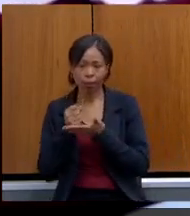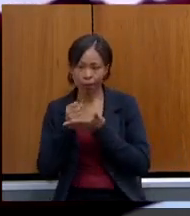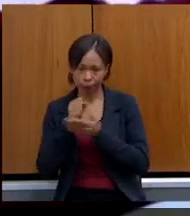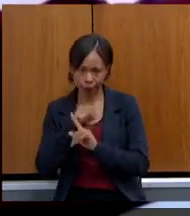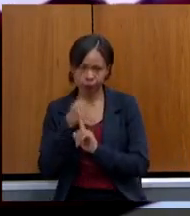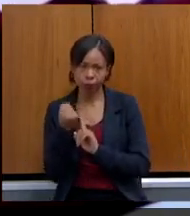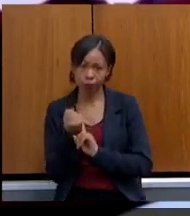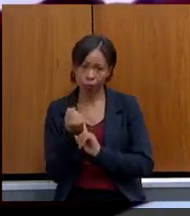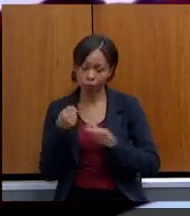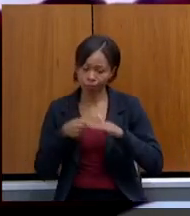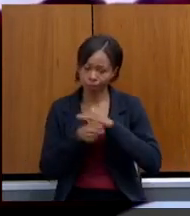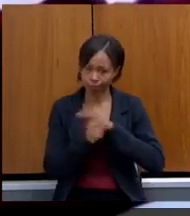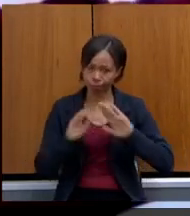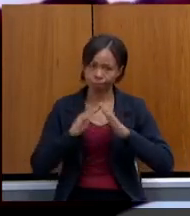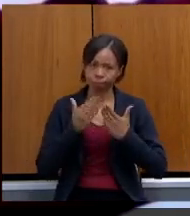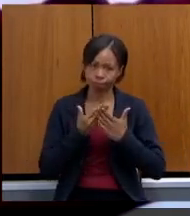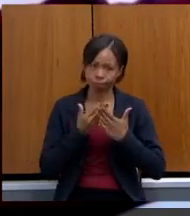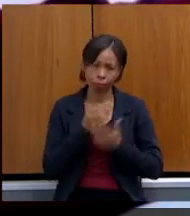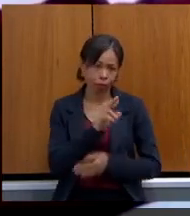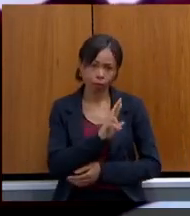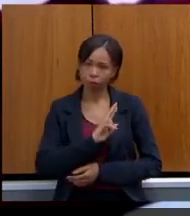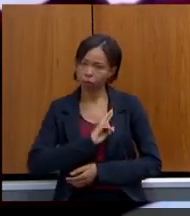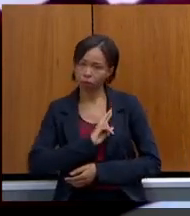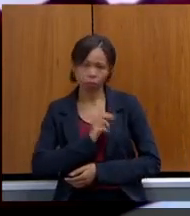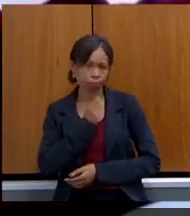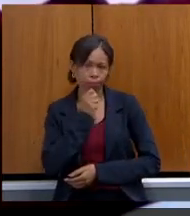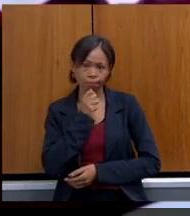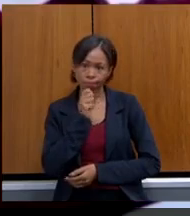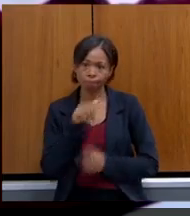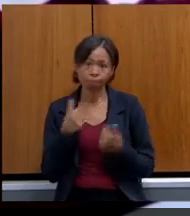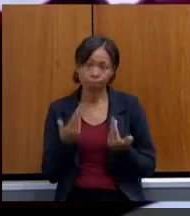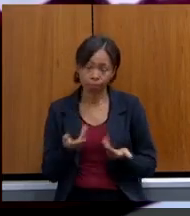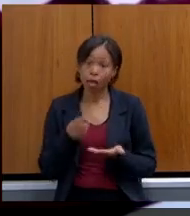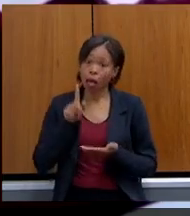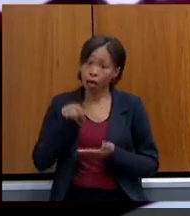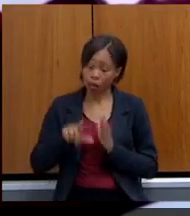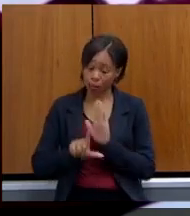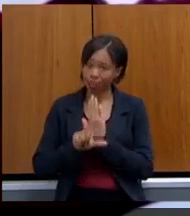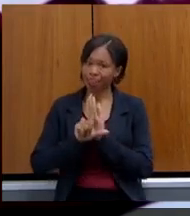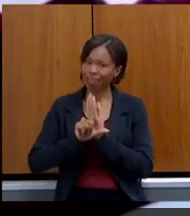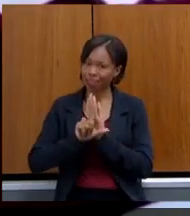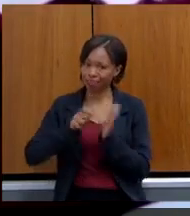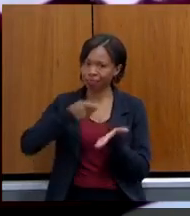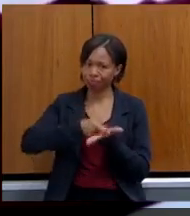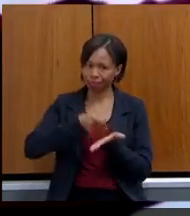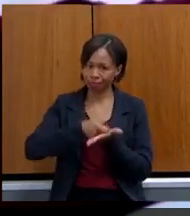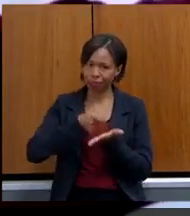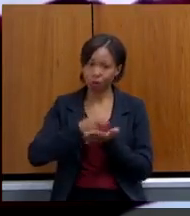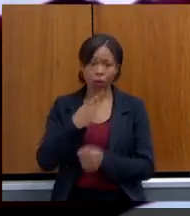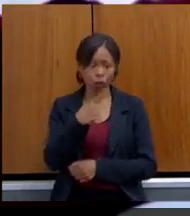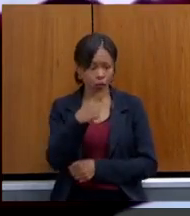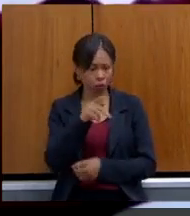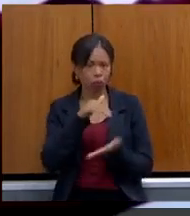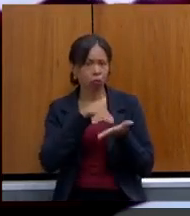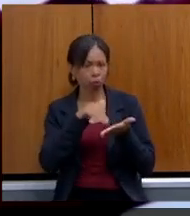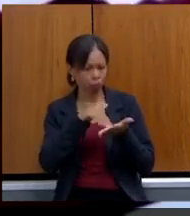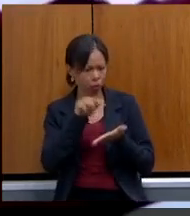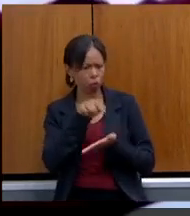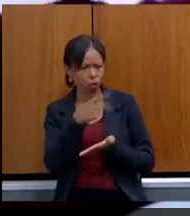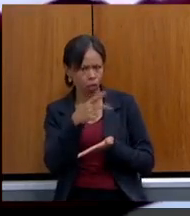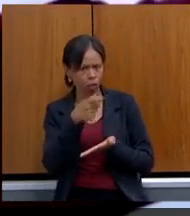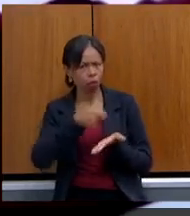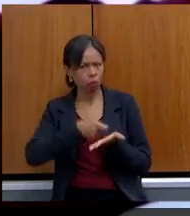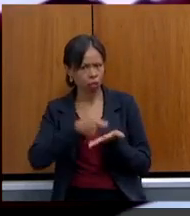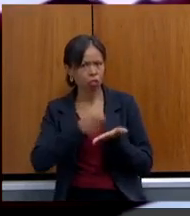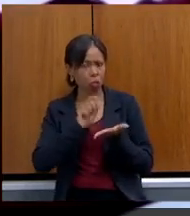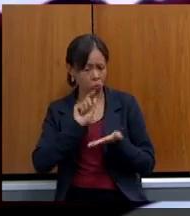não foi é respondida e esta é também uma obrigação legal assim como a sua obrigação e fechar o